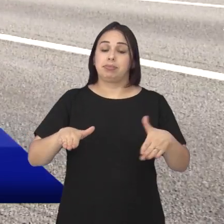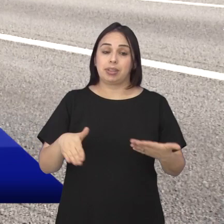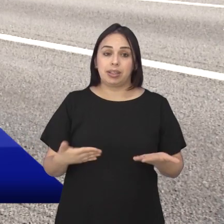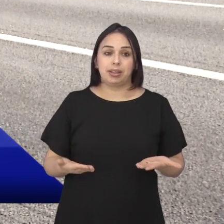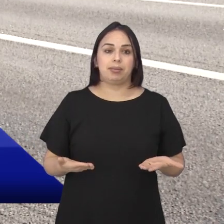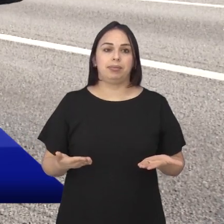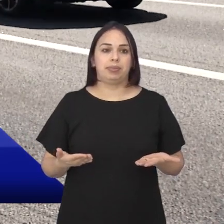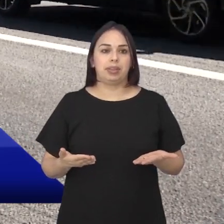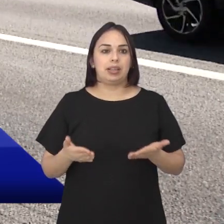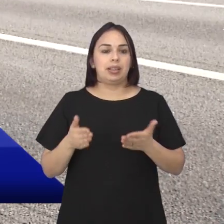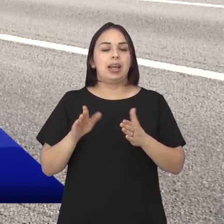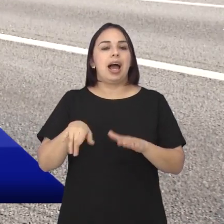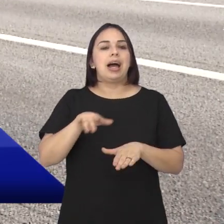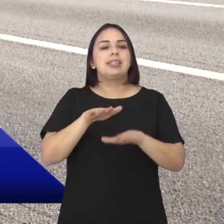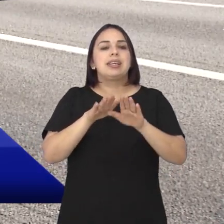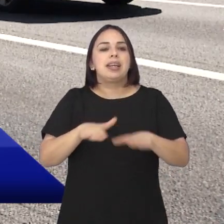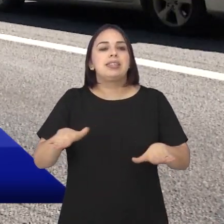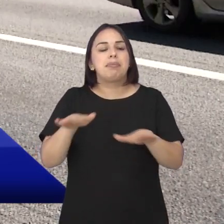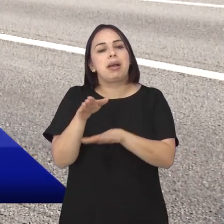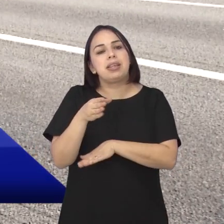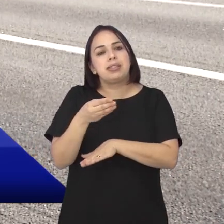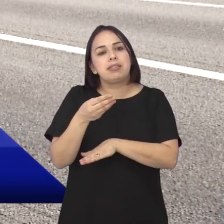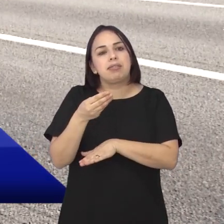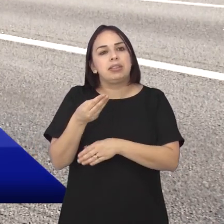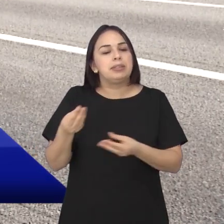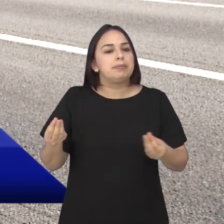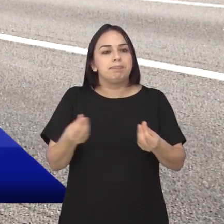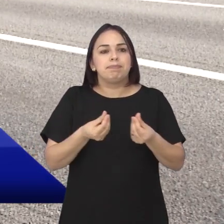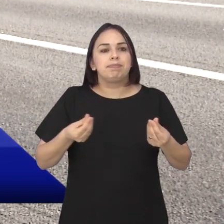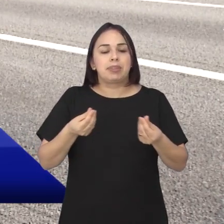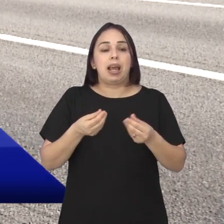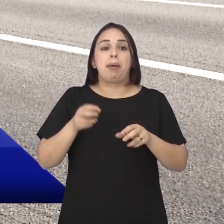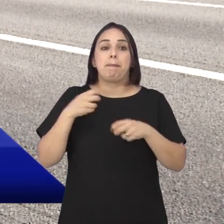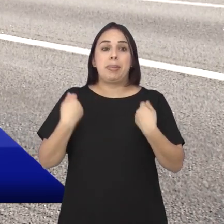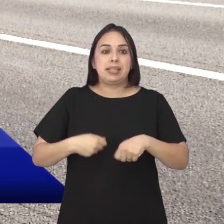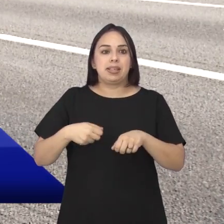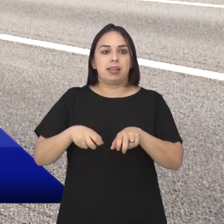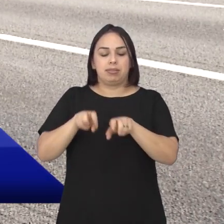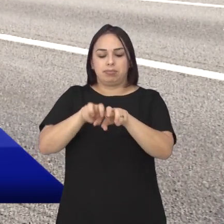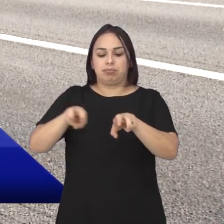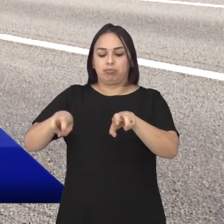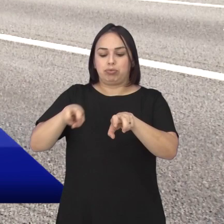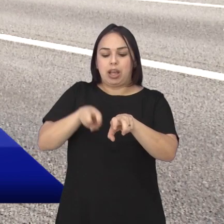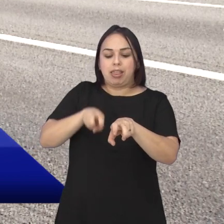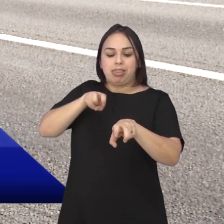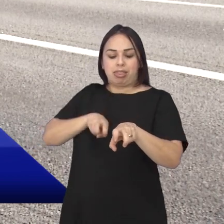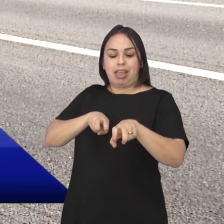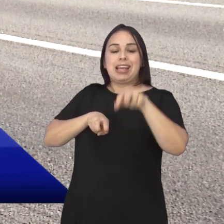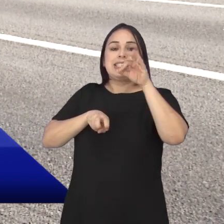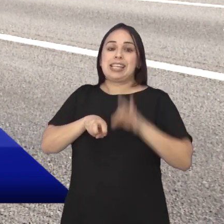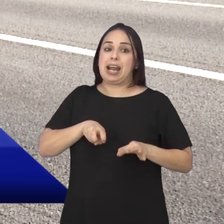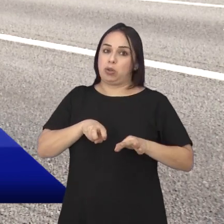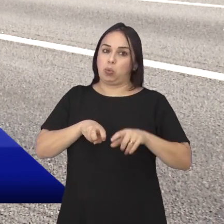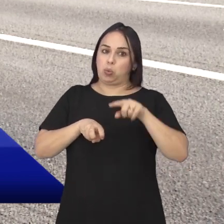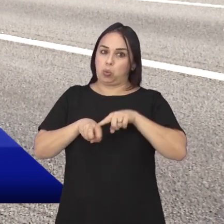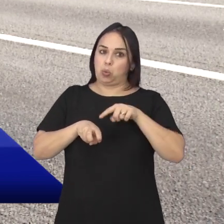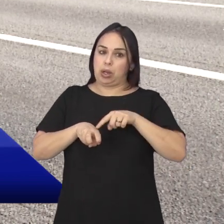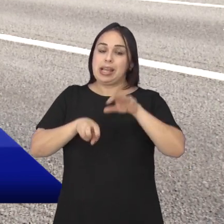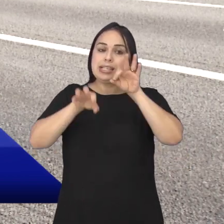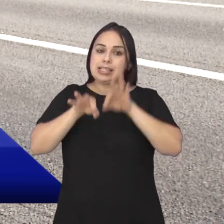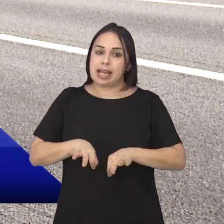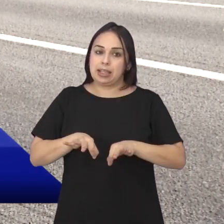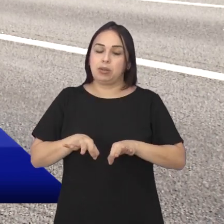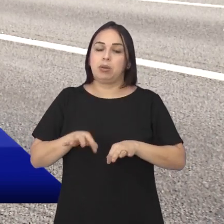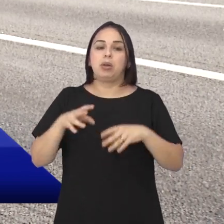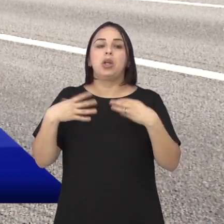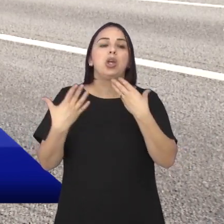Então as crianças são mais frágeis. Então ela tem que estar no dispositivo correto. Então você tem que verificar qual o dispositivo correto para